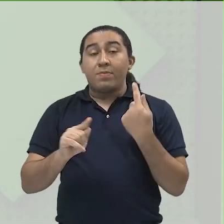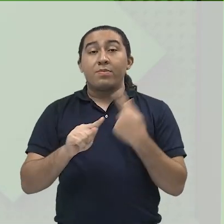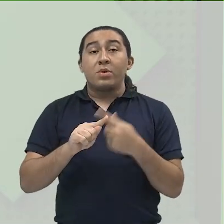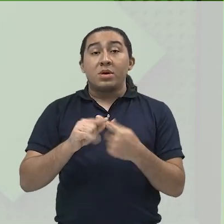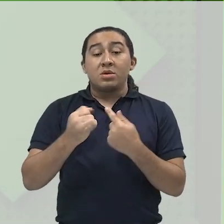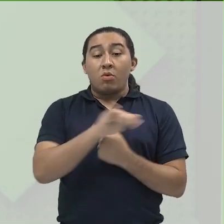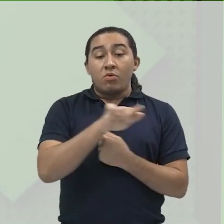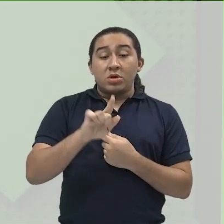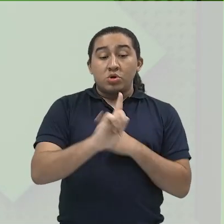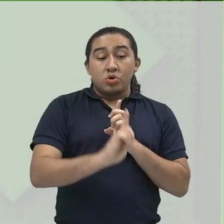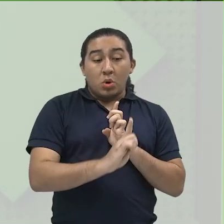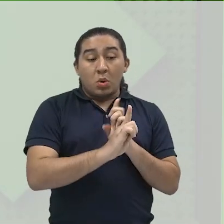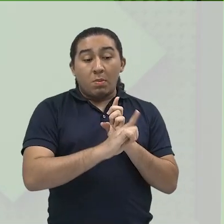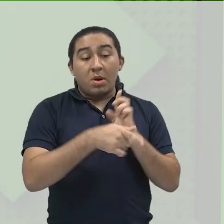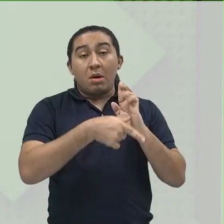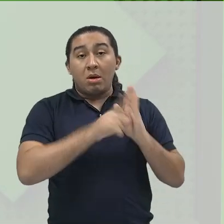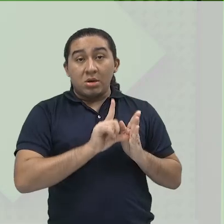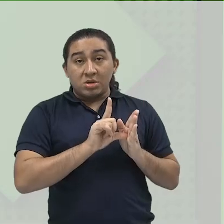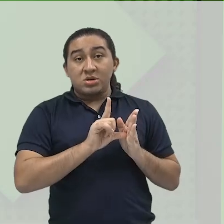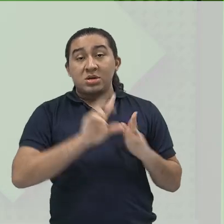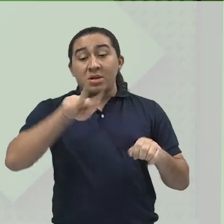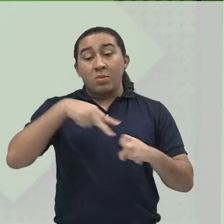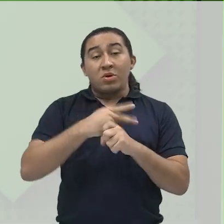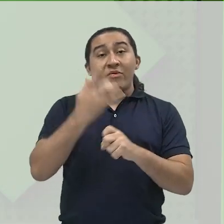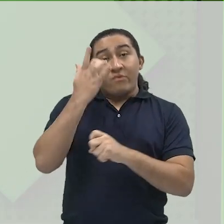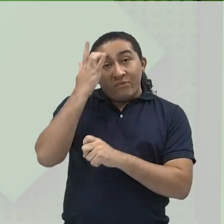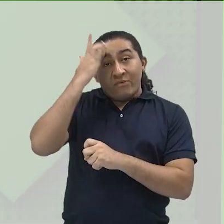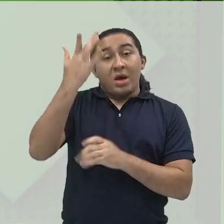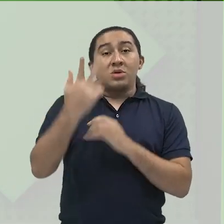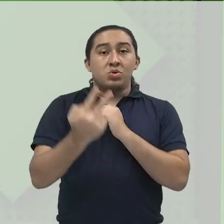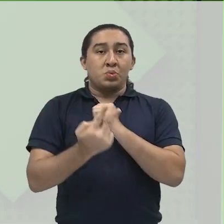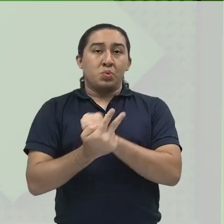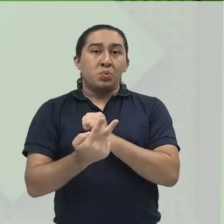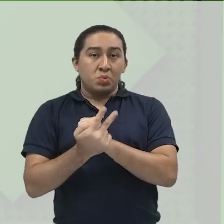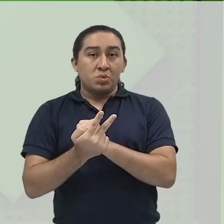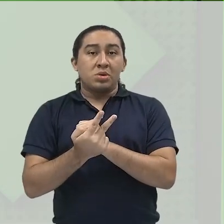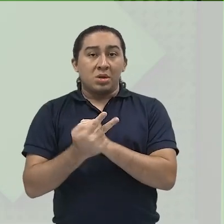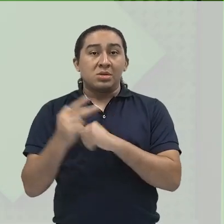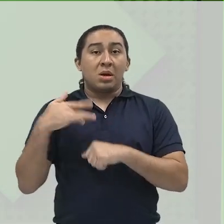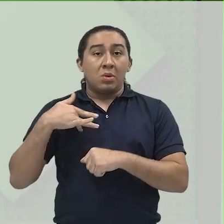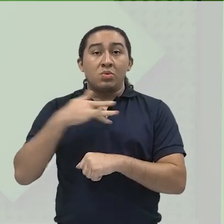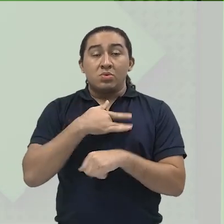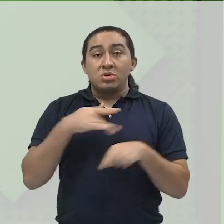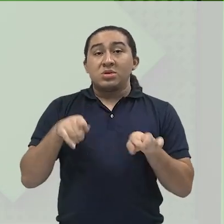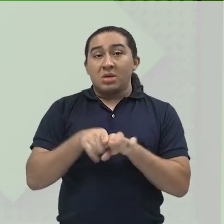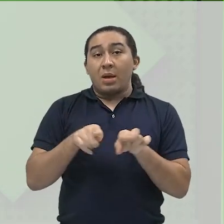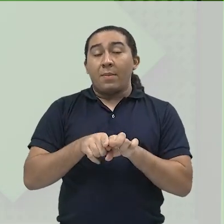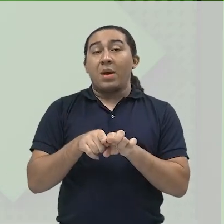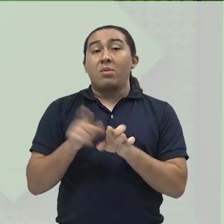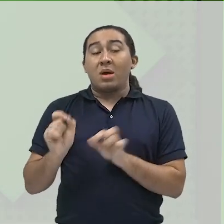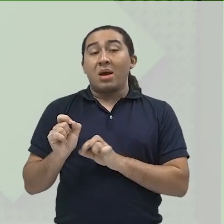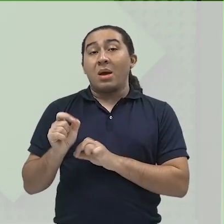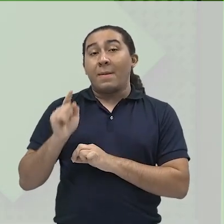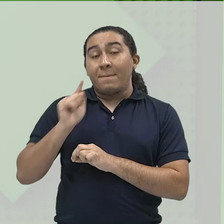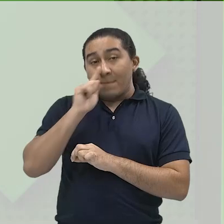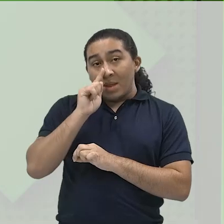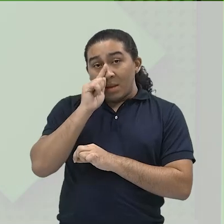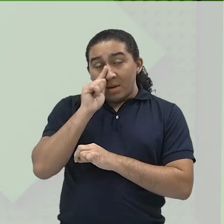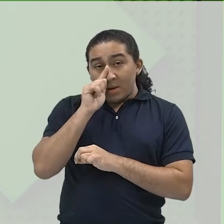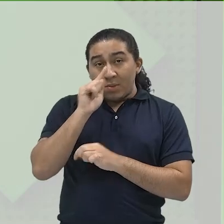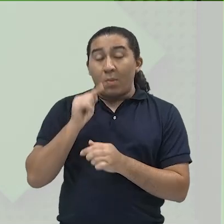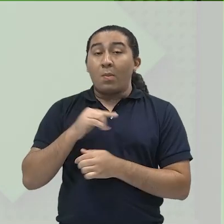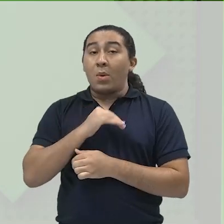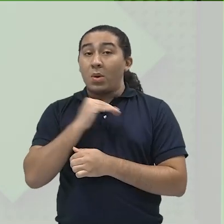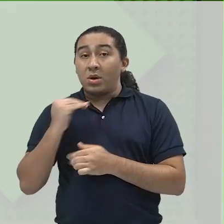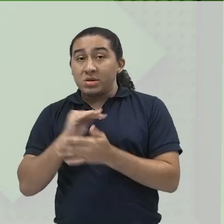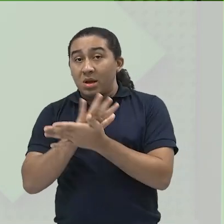esse vírus, mais fácil fica de tratar essa doença e o óbito ele pode ser eliminado, né? Não é uma opção ali se você